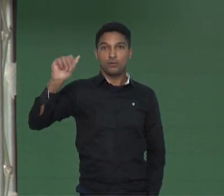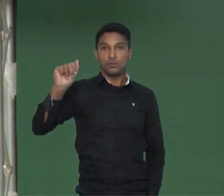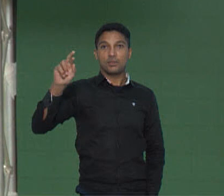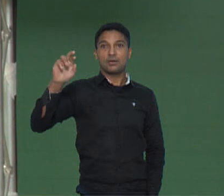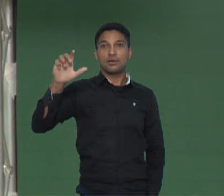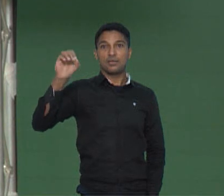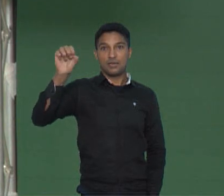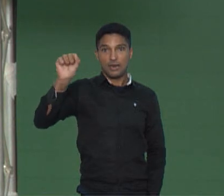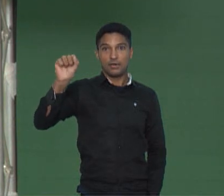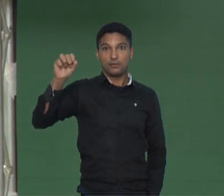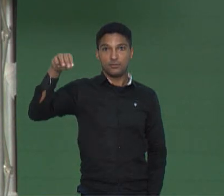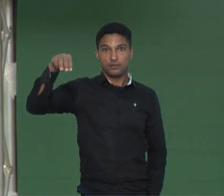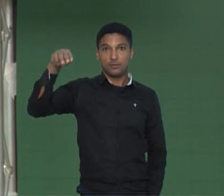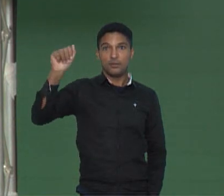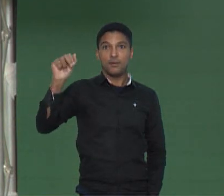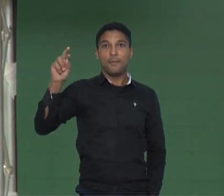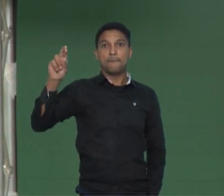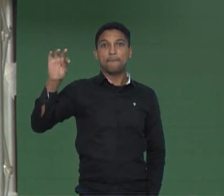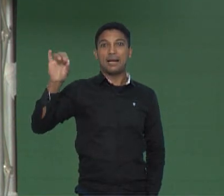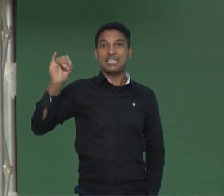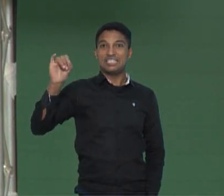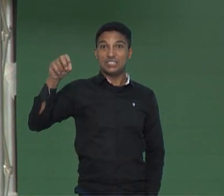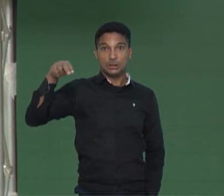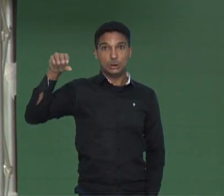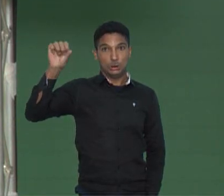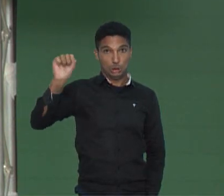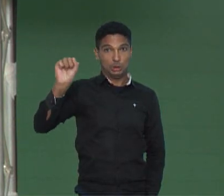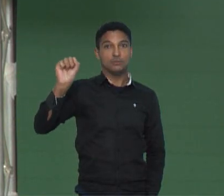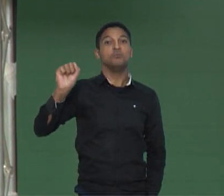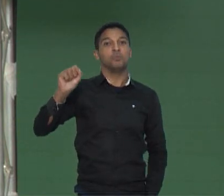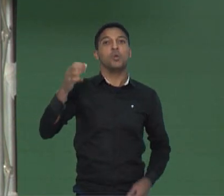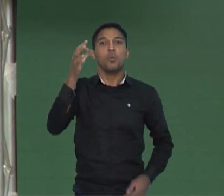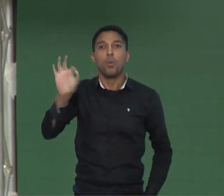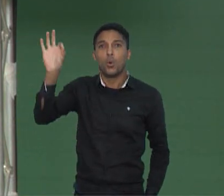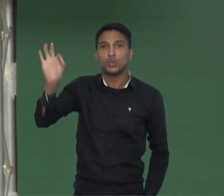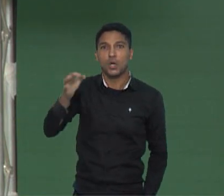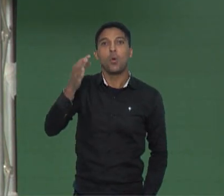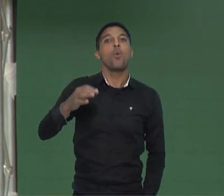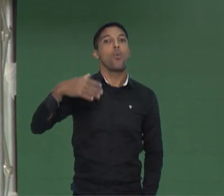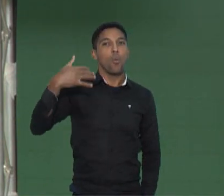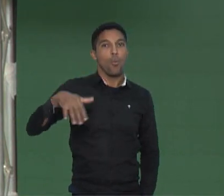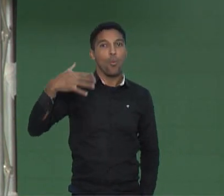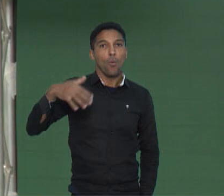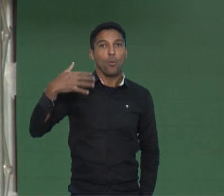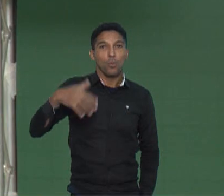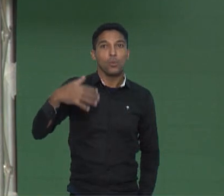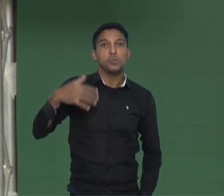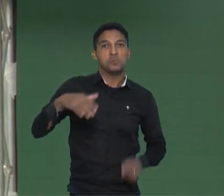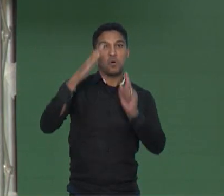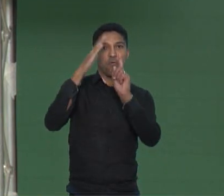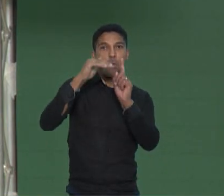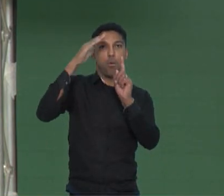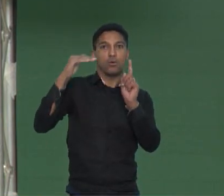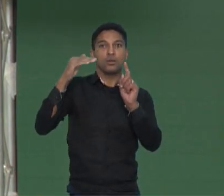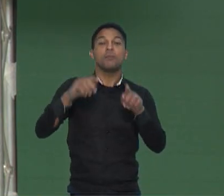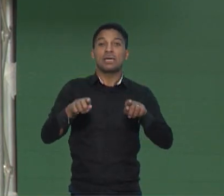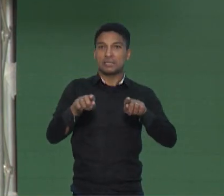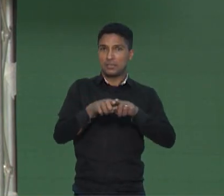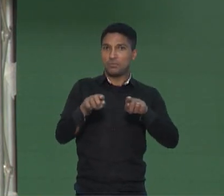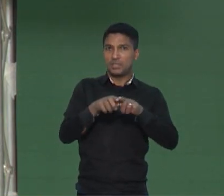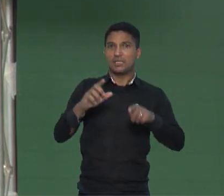e Caco de Bá, de sua geração, até que um jogo de futebol coloca sua carreira em